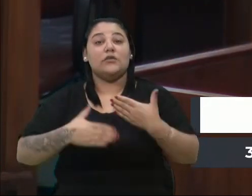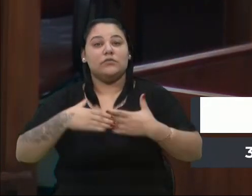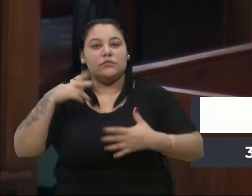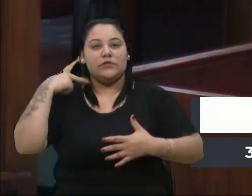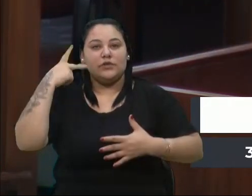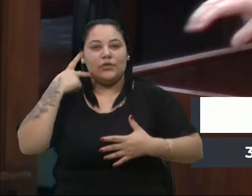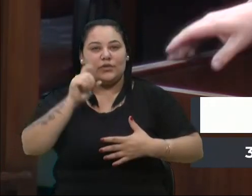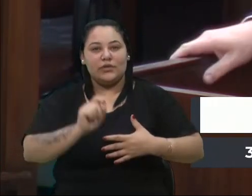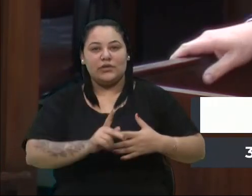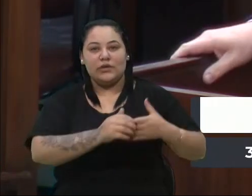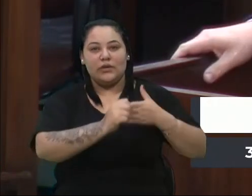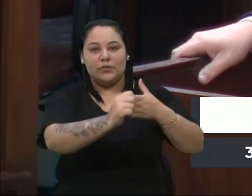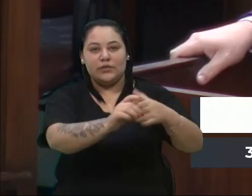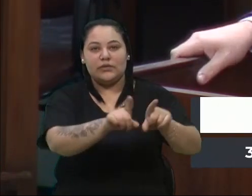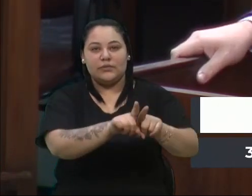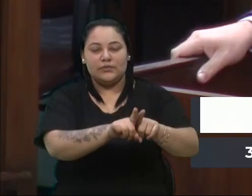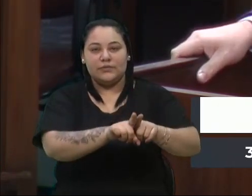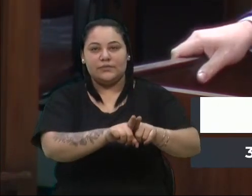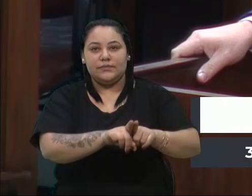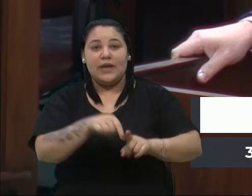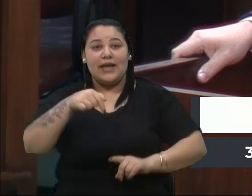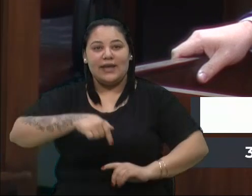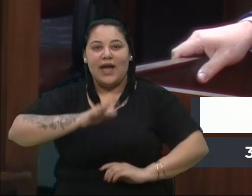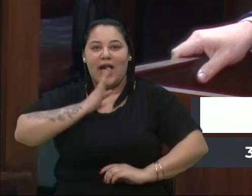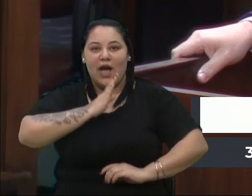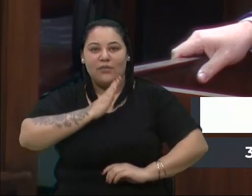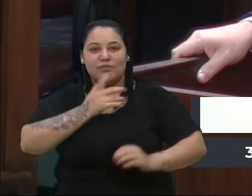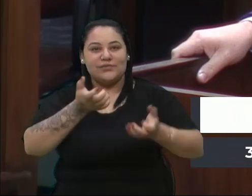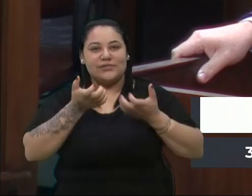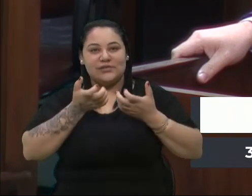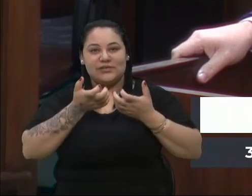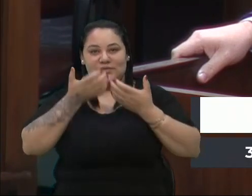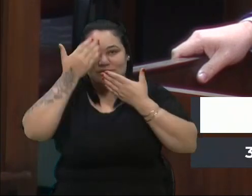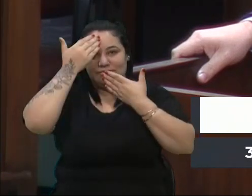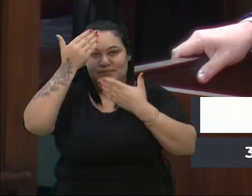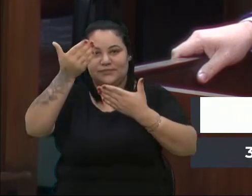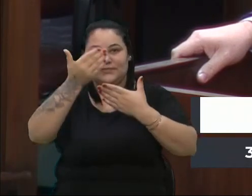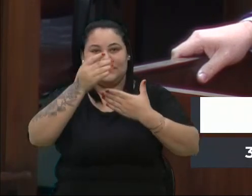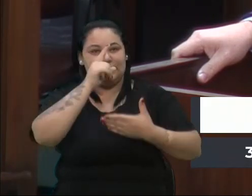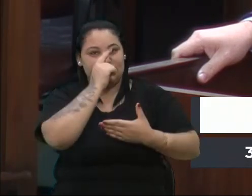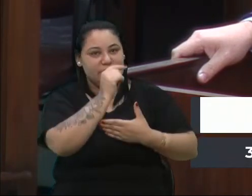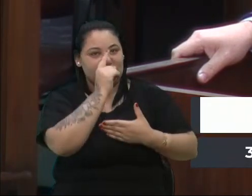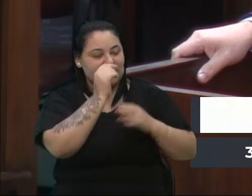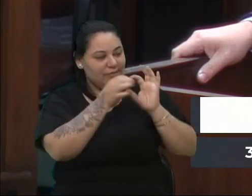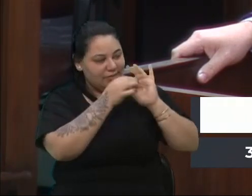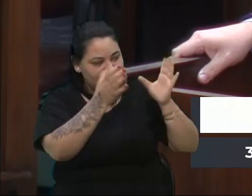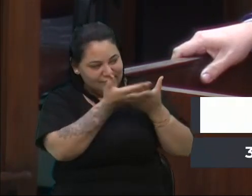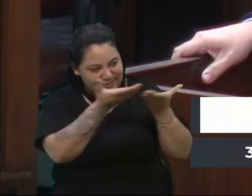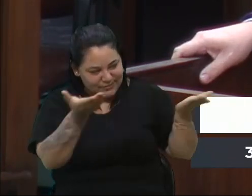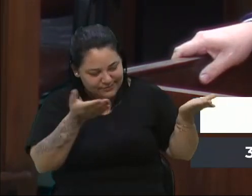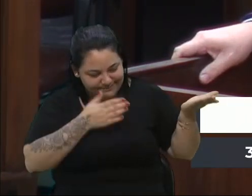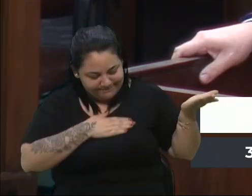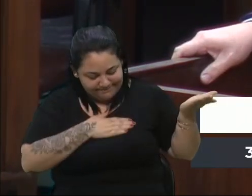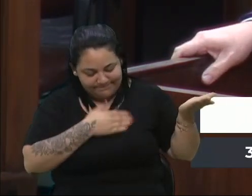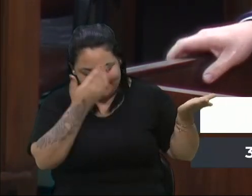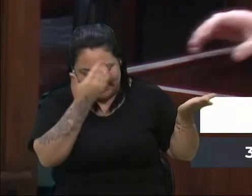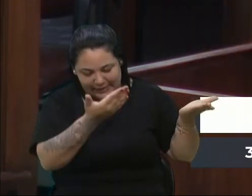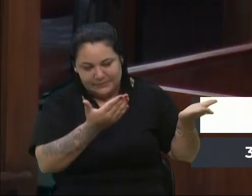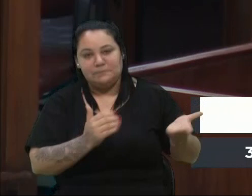assistem. Aqui, de imediato, agradecer o vereador Fantinel pela cedência do seu espaço no grande expediente.